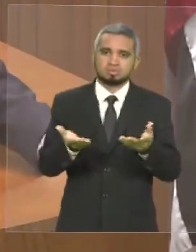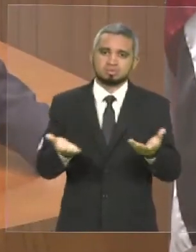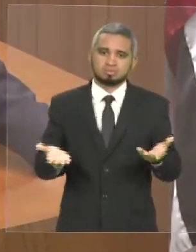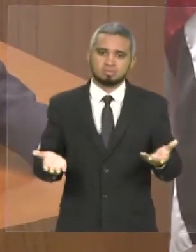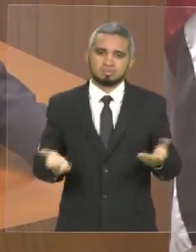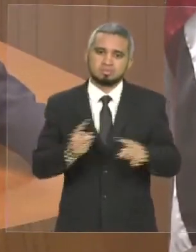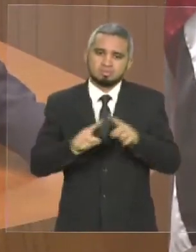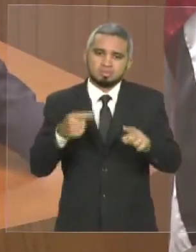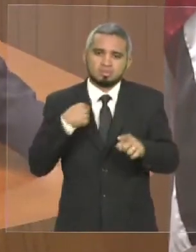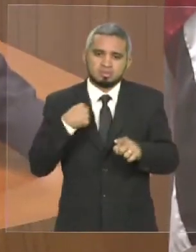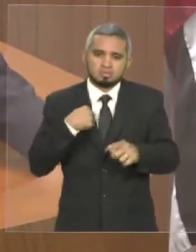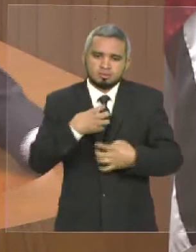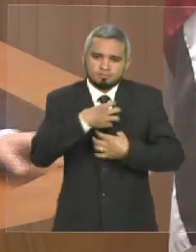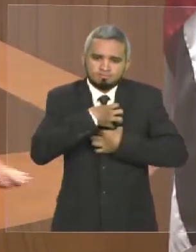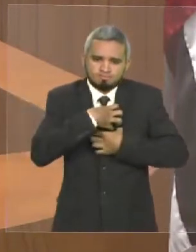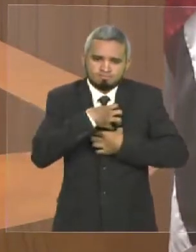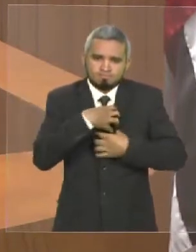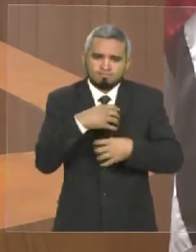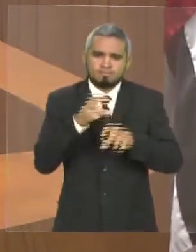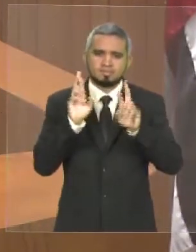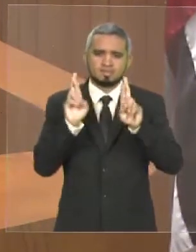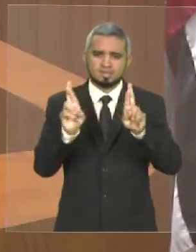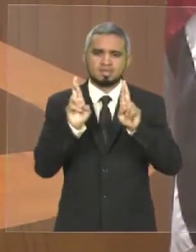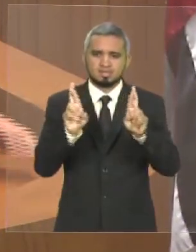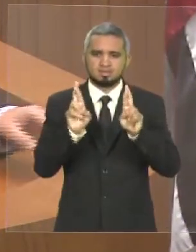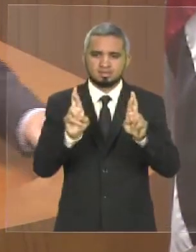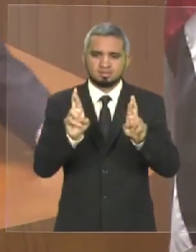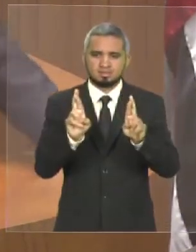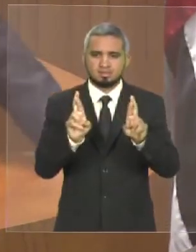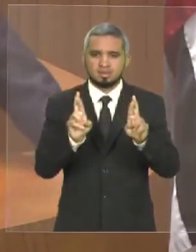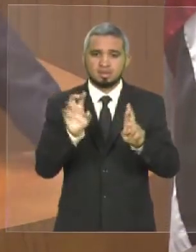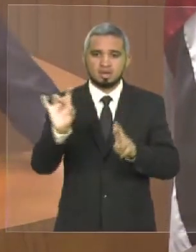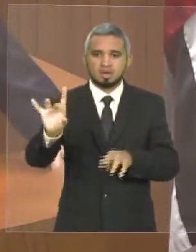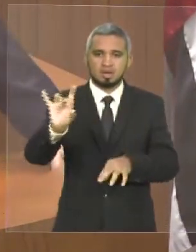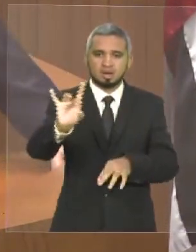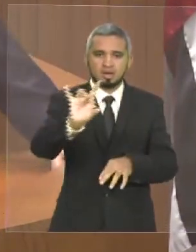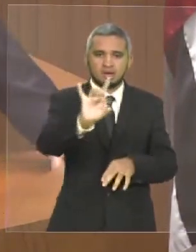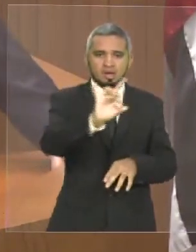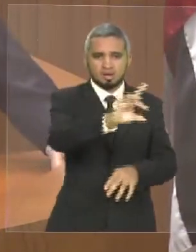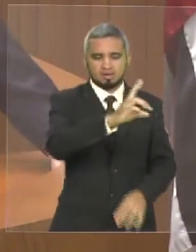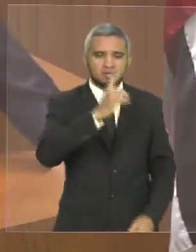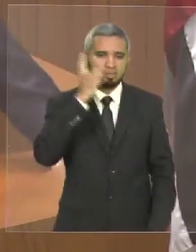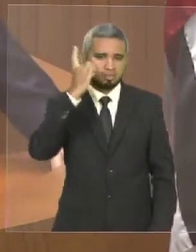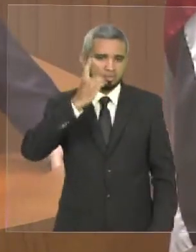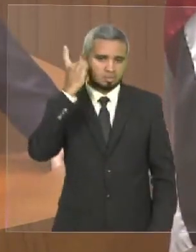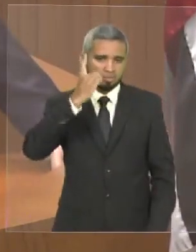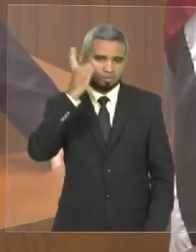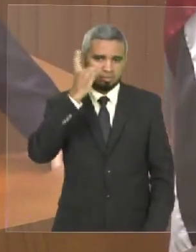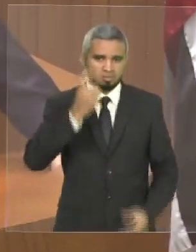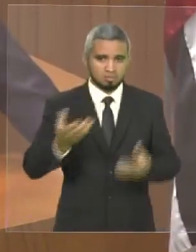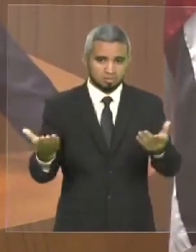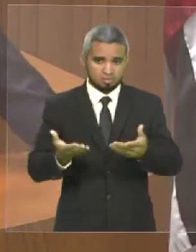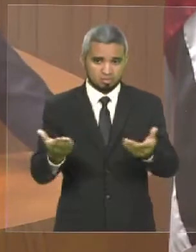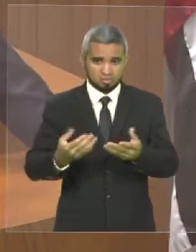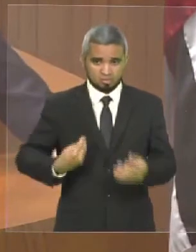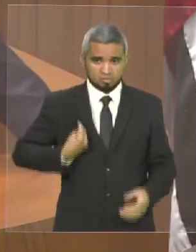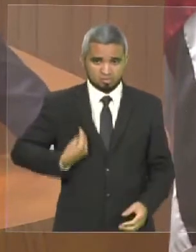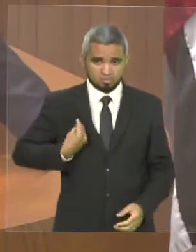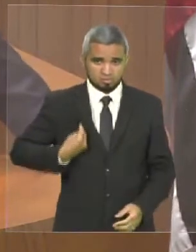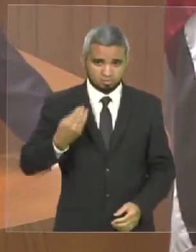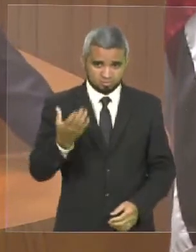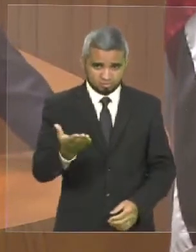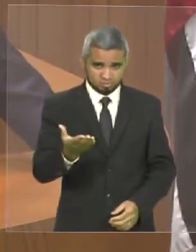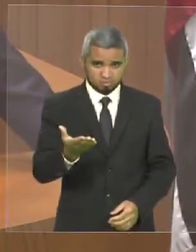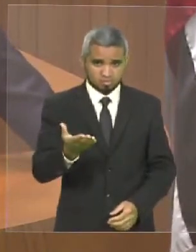ainda tenho esperança na convicção de cada um dos deputados que estão presentes nessa sessão de hoje, para que eles não